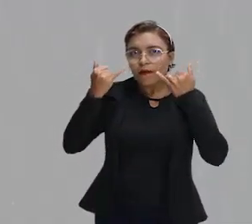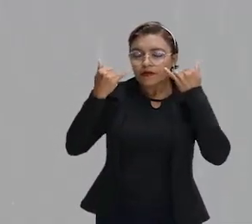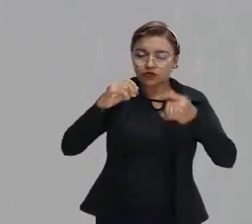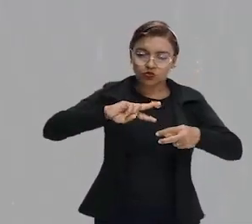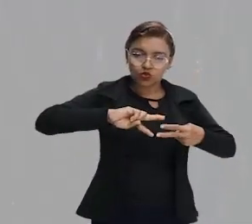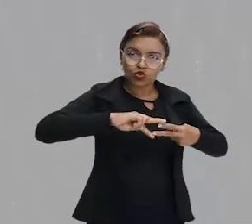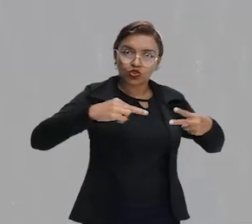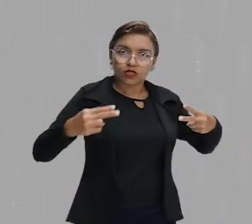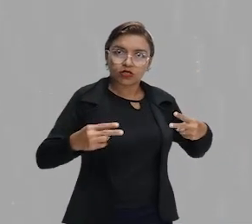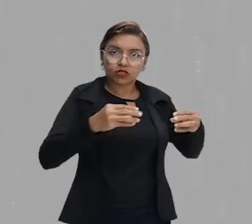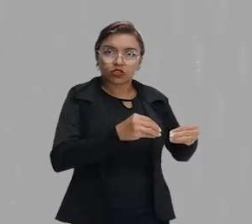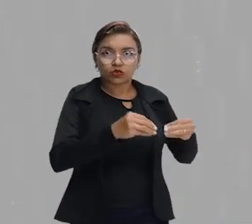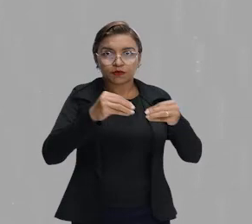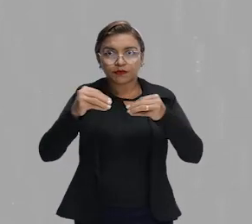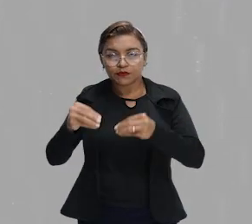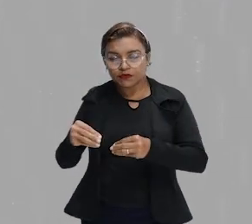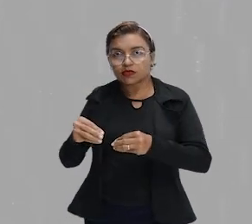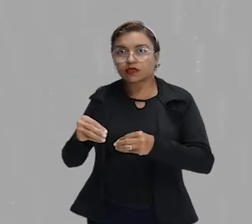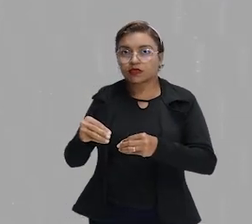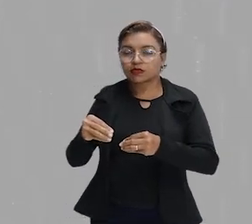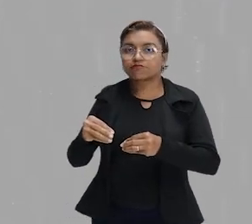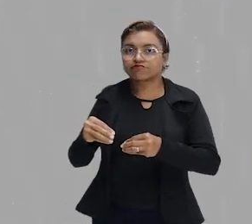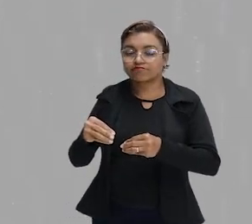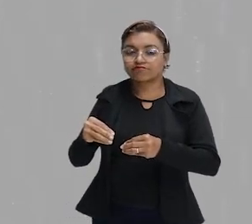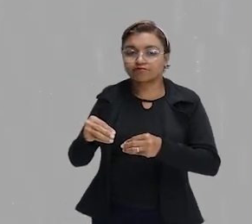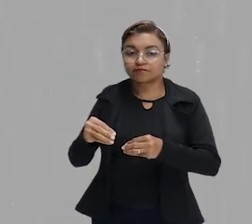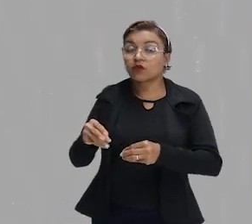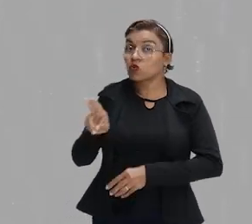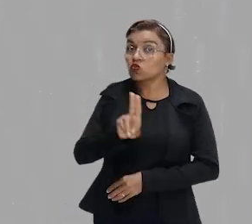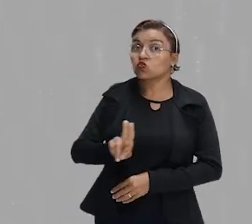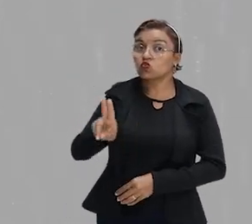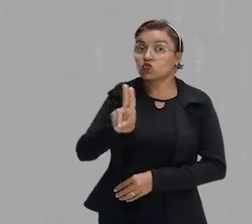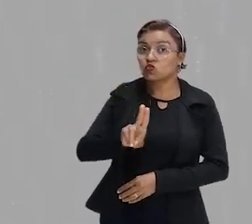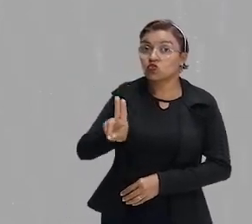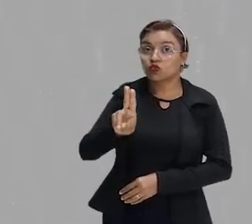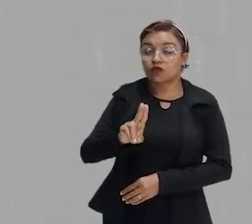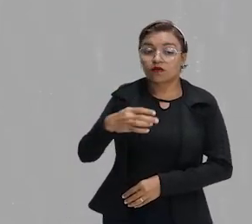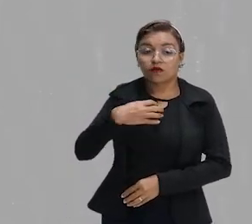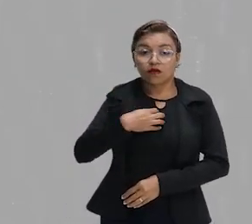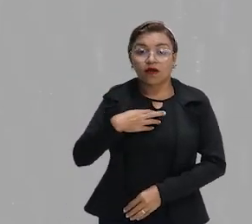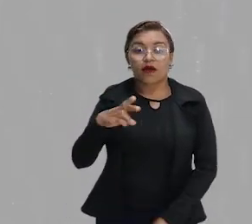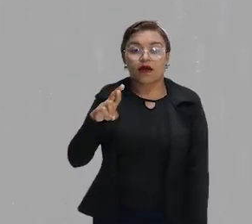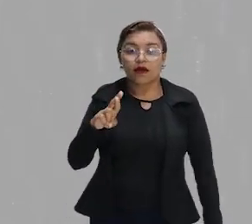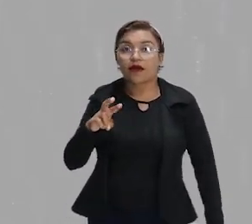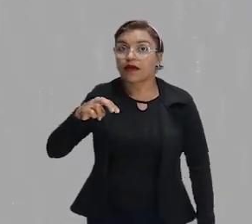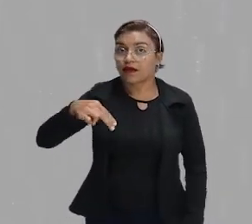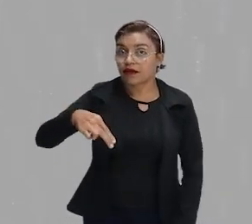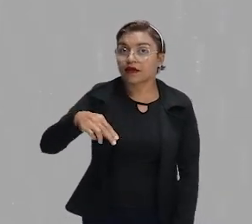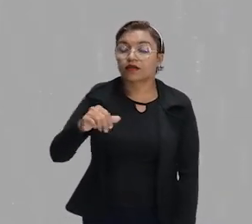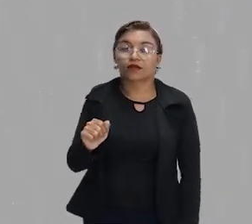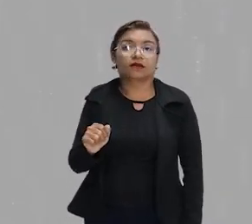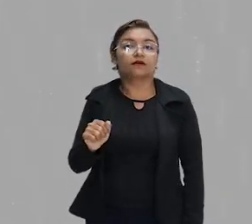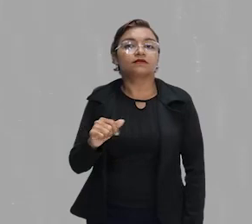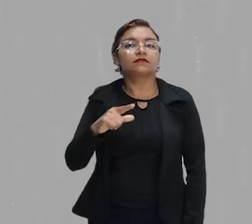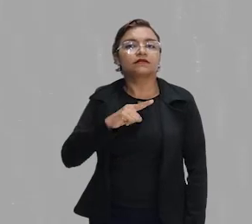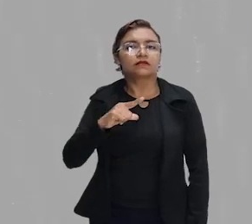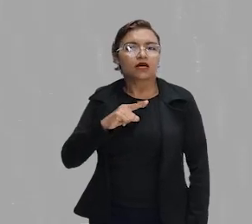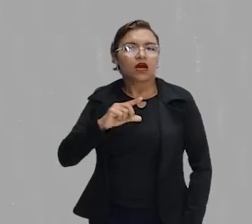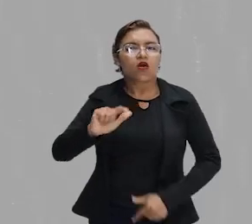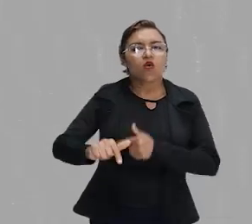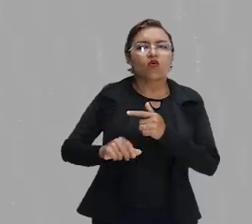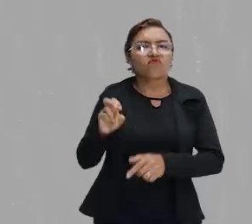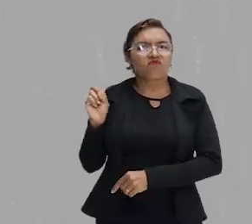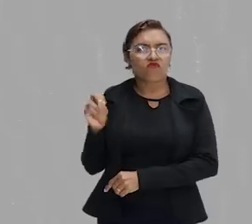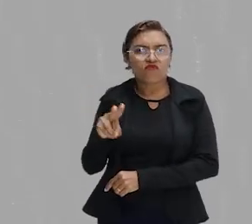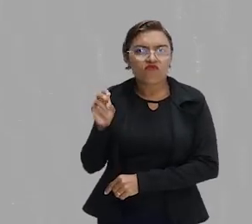genética, que são transferidas e são usadas para formar RNA. Mas existem alguns vírus, pessoal,